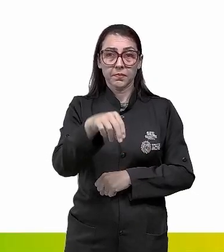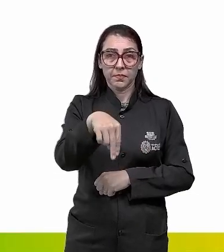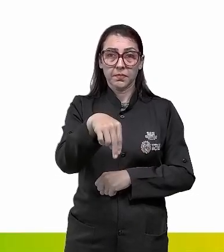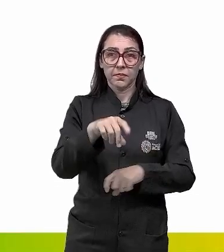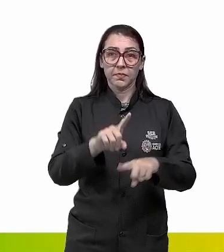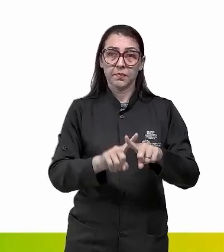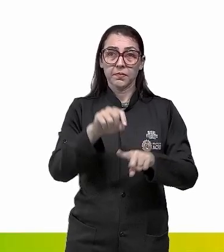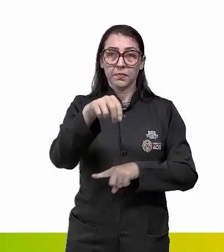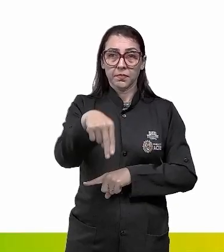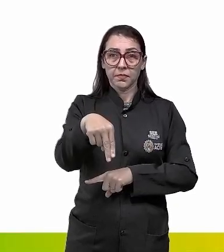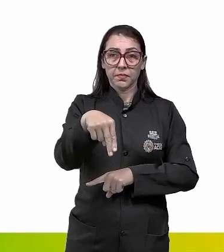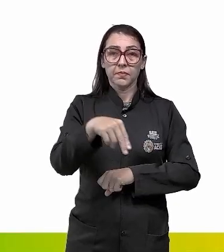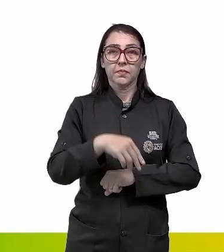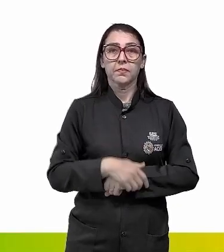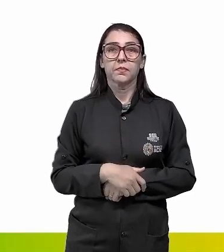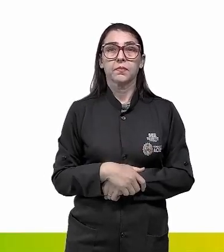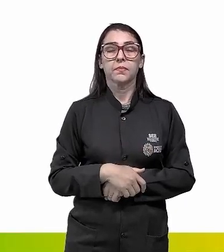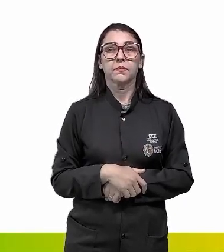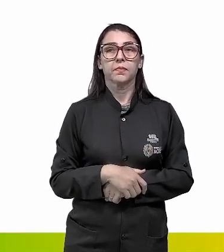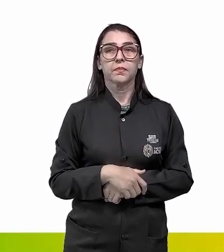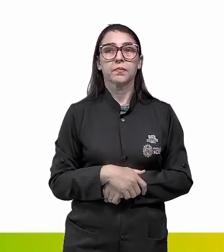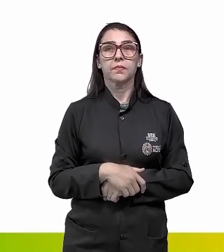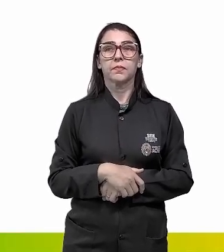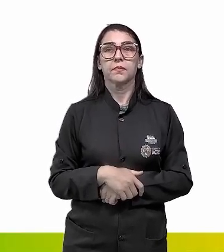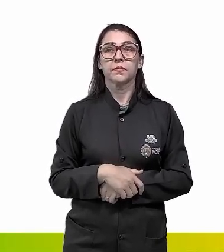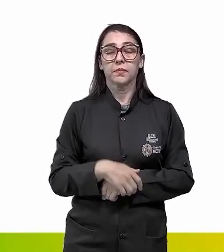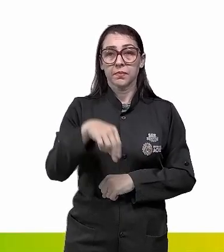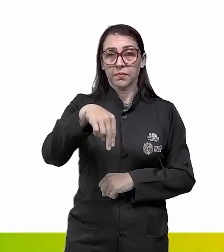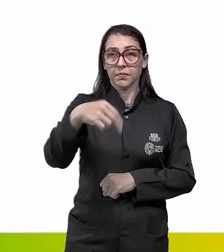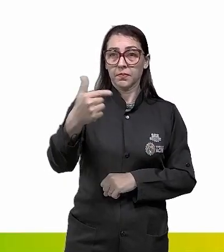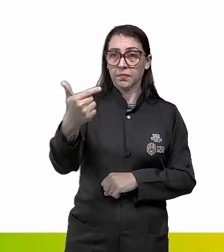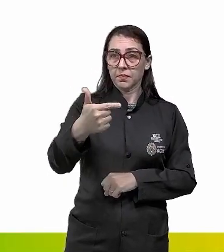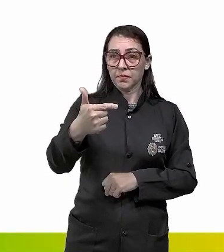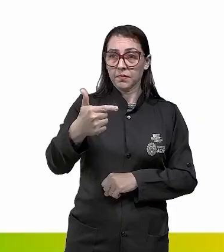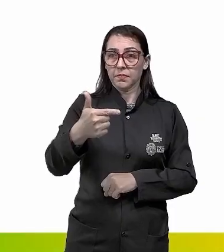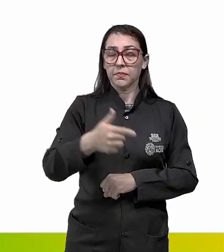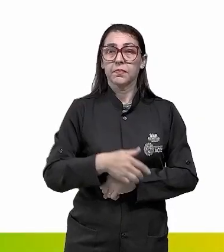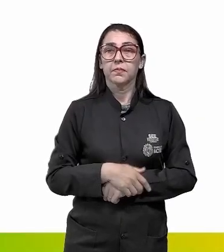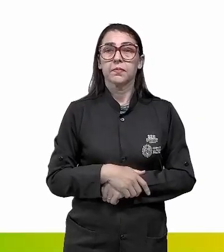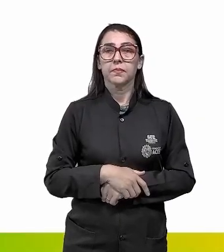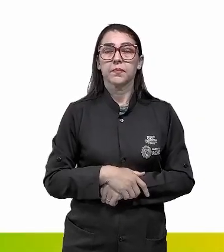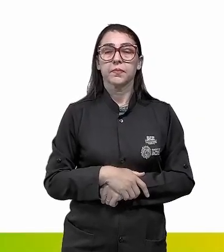vezes n. Em outras palavras, n ao quadrado.